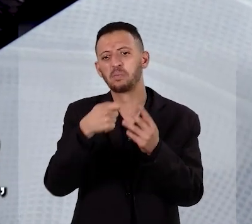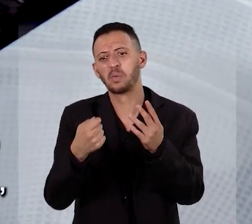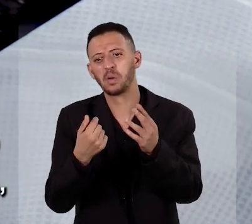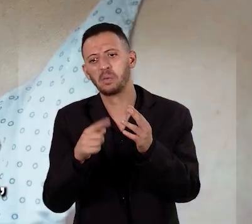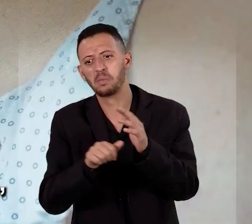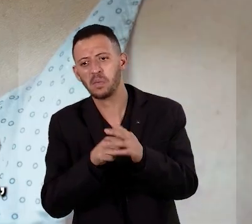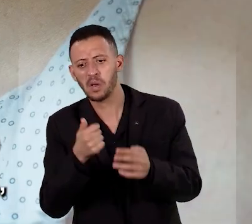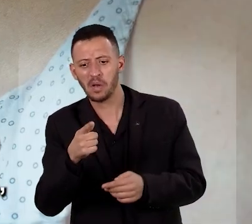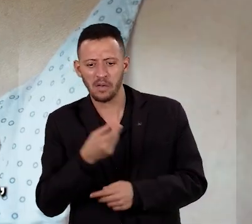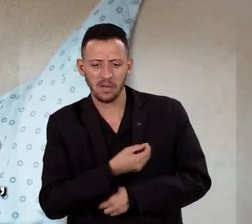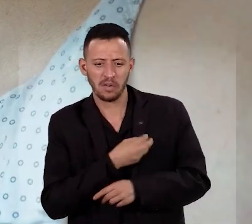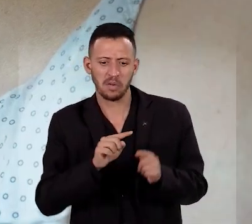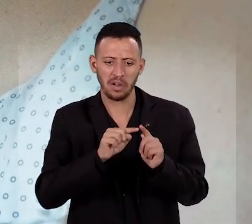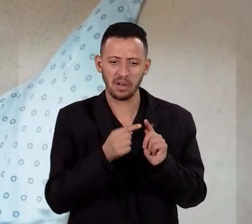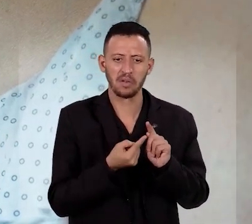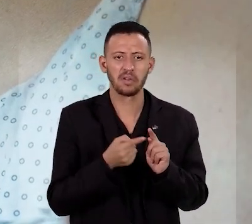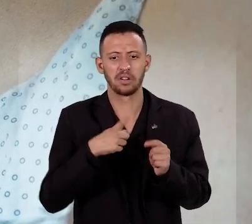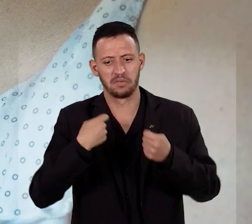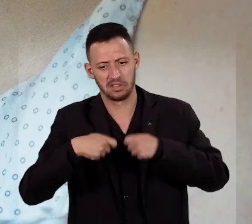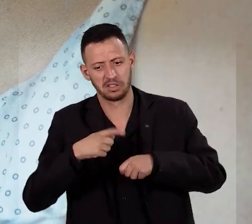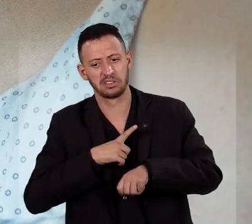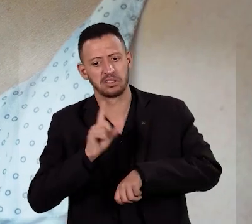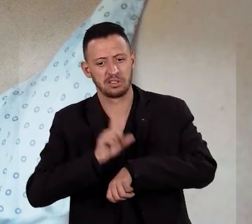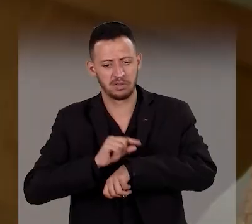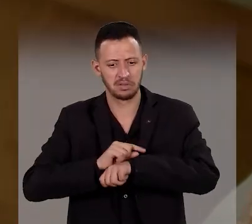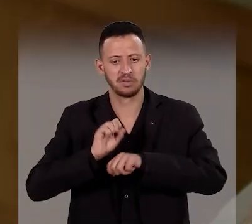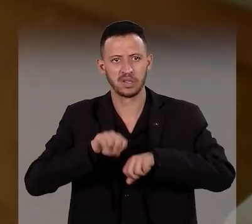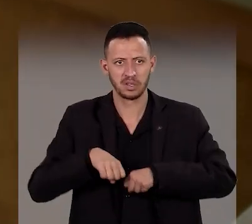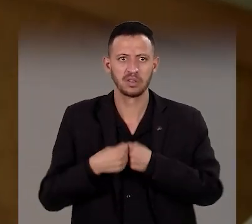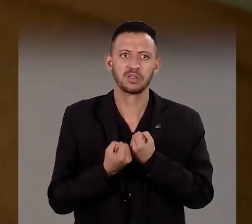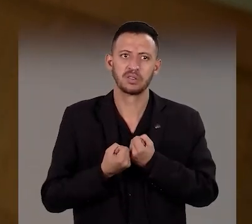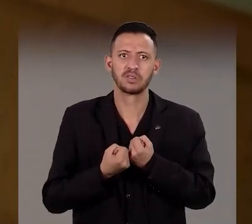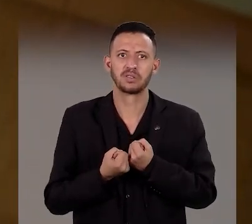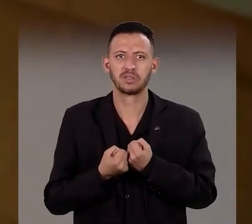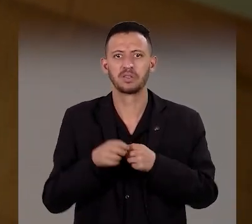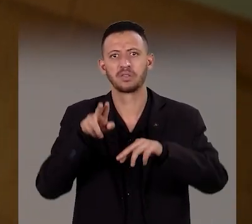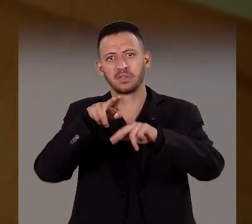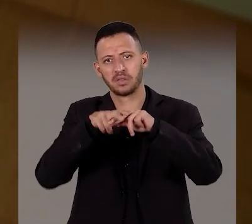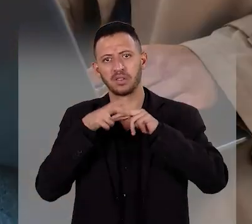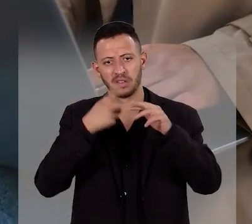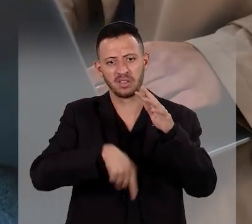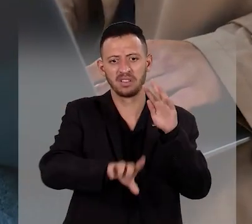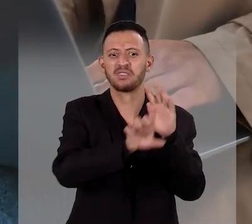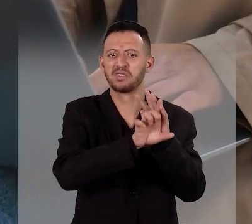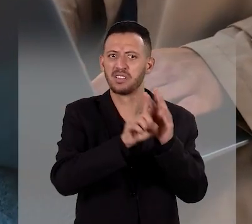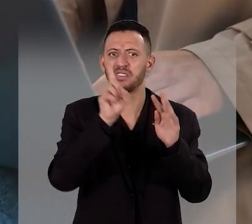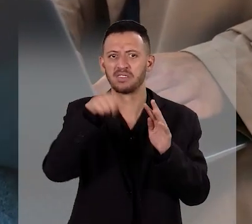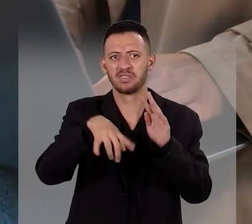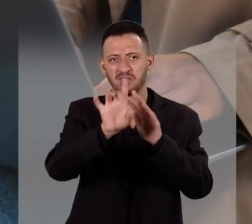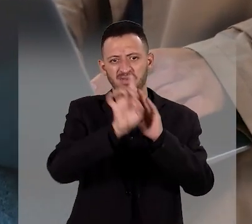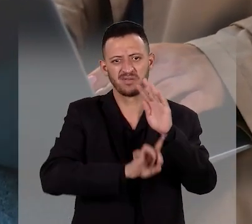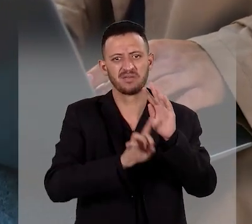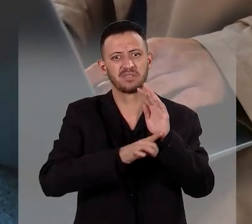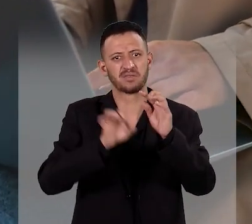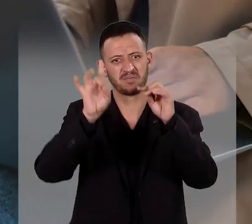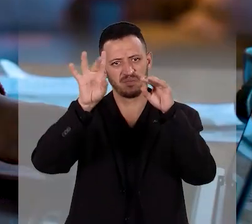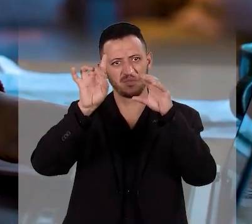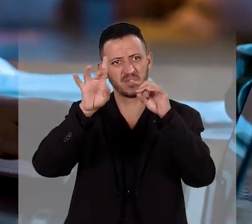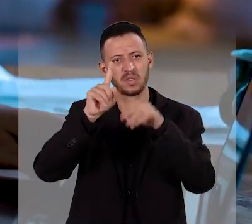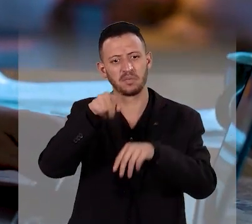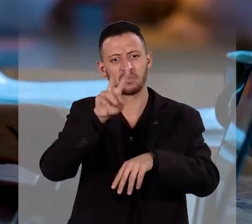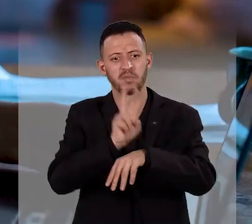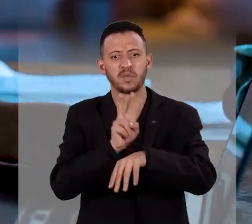os primeiros meses de vida, um bebê exige tempo e muita dedicação. Por isso, a legislação prevê